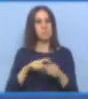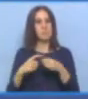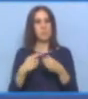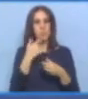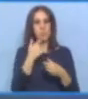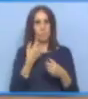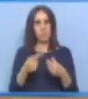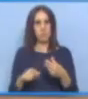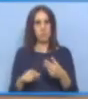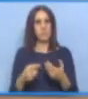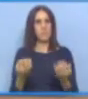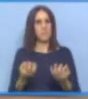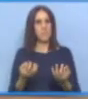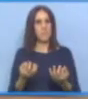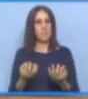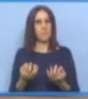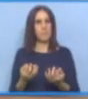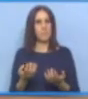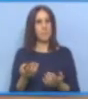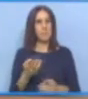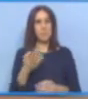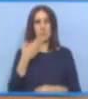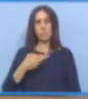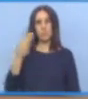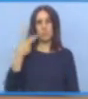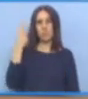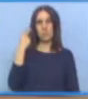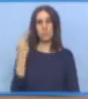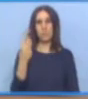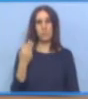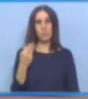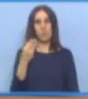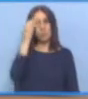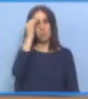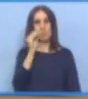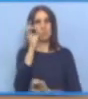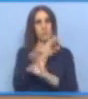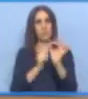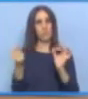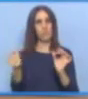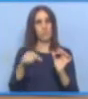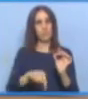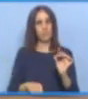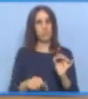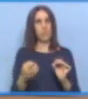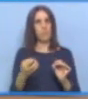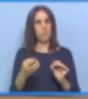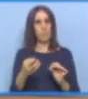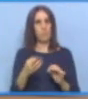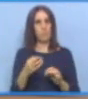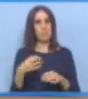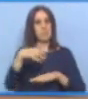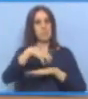parcerias. Inclusive, não sei, há duas semanas atrás tivemos cá os consultores europeus e conseguimos agregar na sede